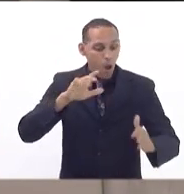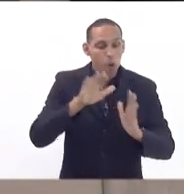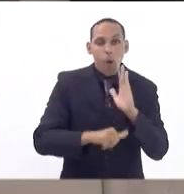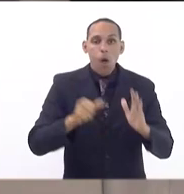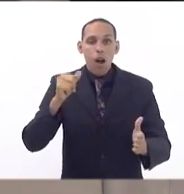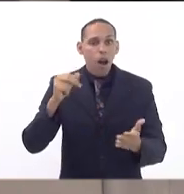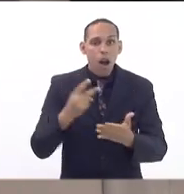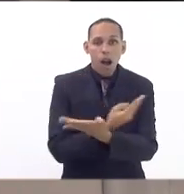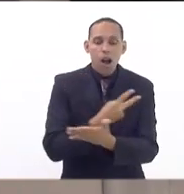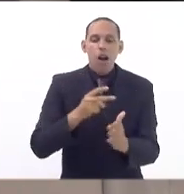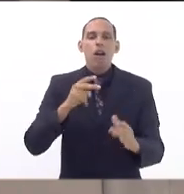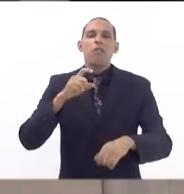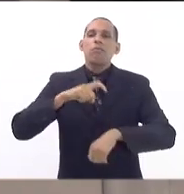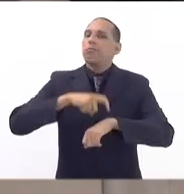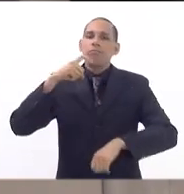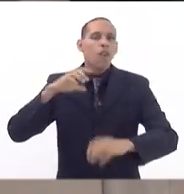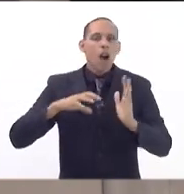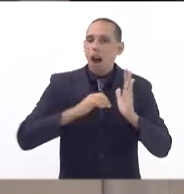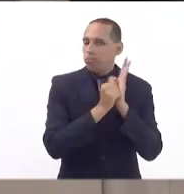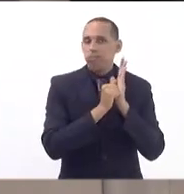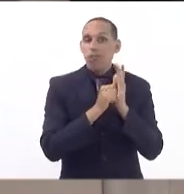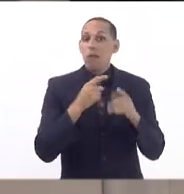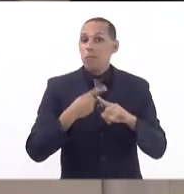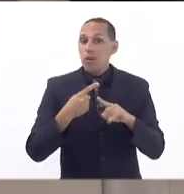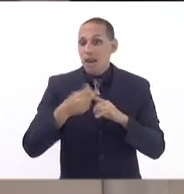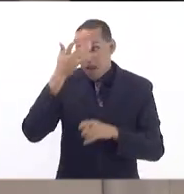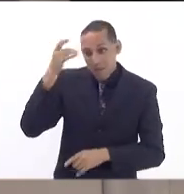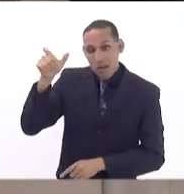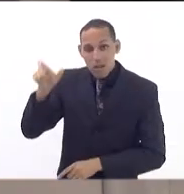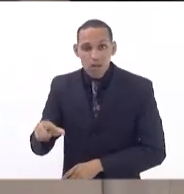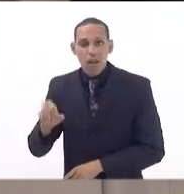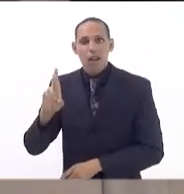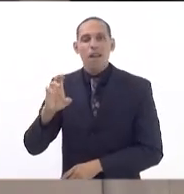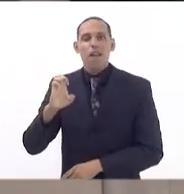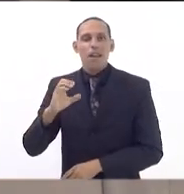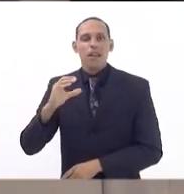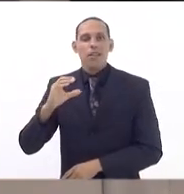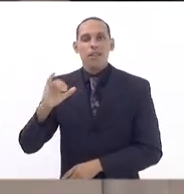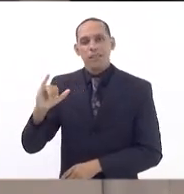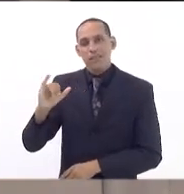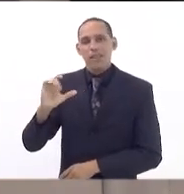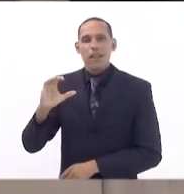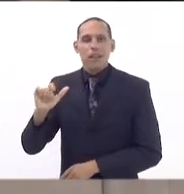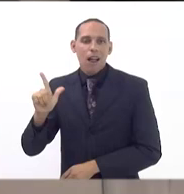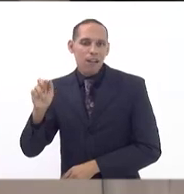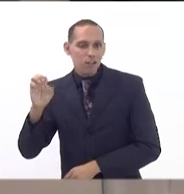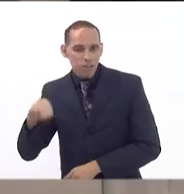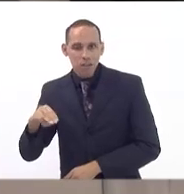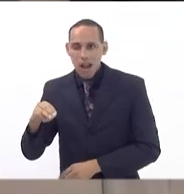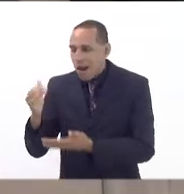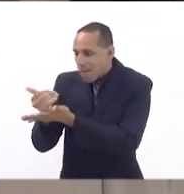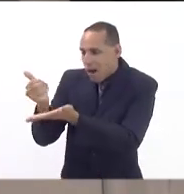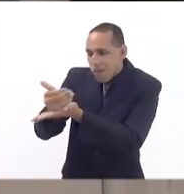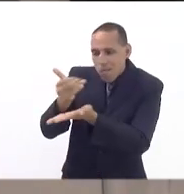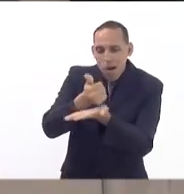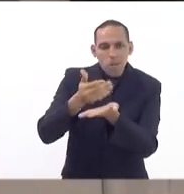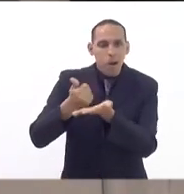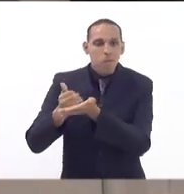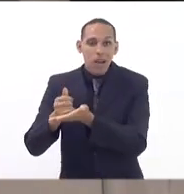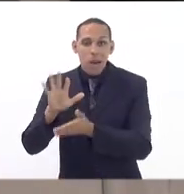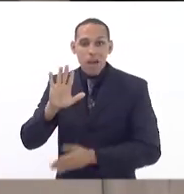porque a reciclagem eu tenho certeza que o bom reciclador quando ele souber que naquela região tem algum elemento